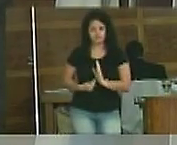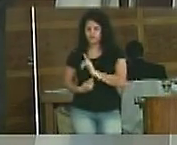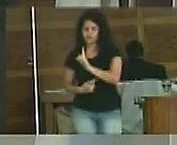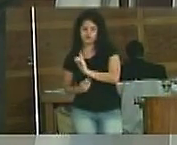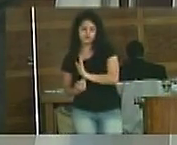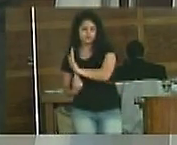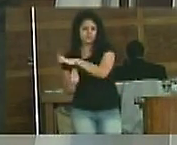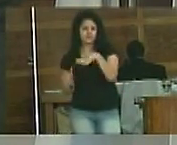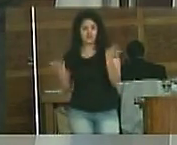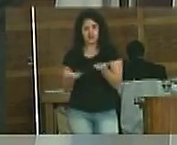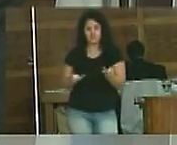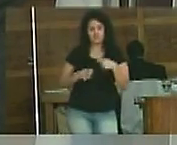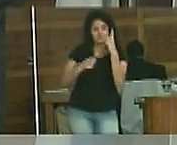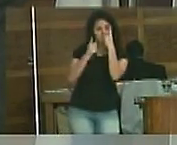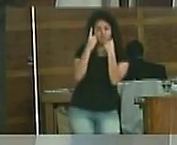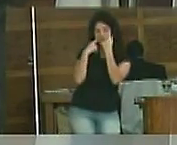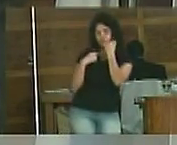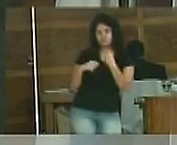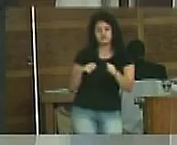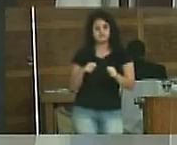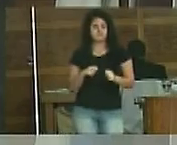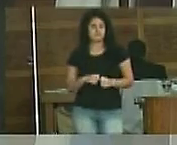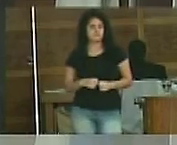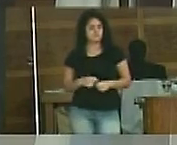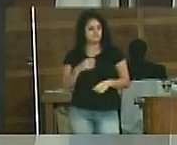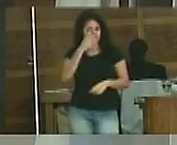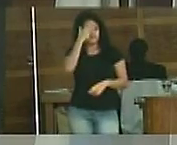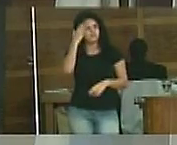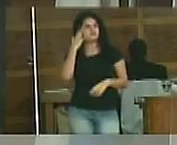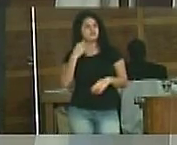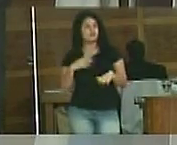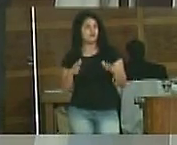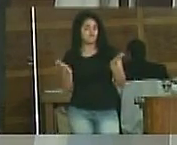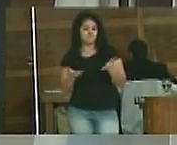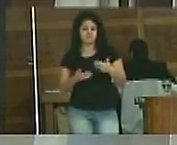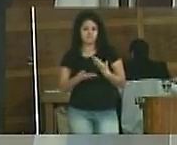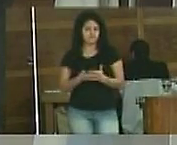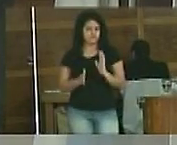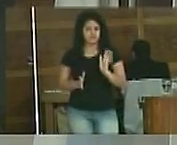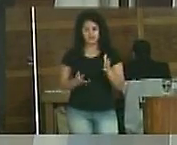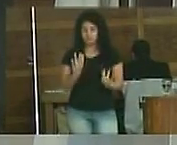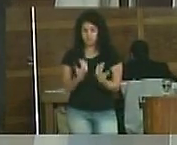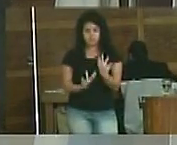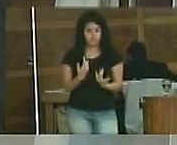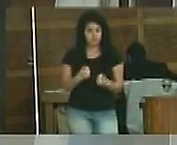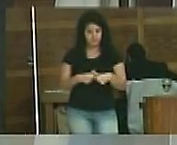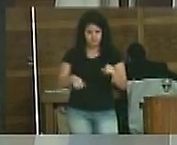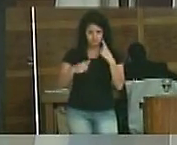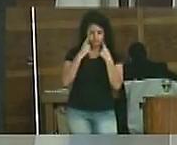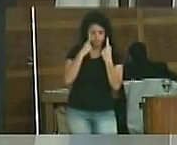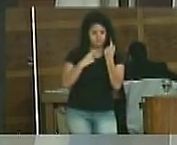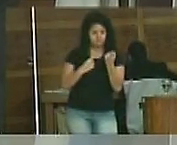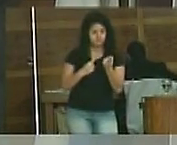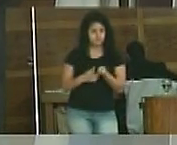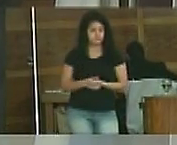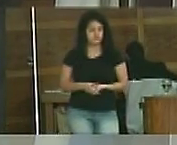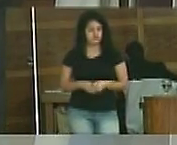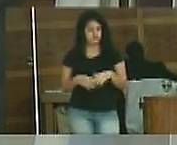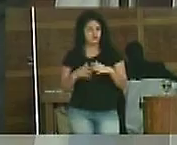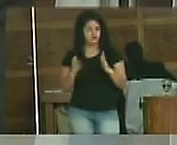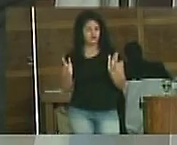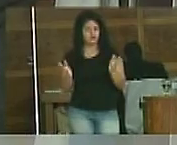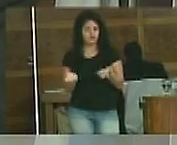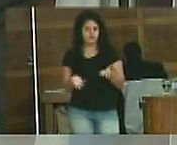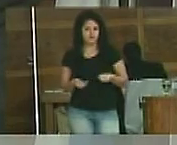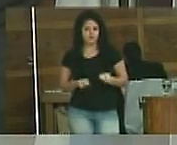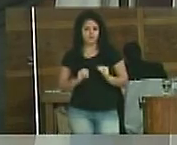agora aparece chorando, aparece fazendo drama. Porra, agora já era, já queimou a porra toda, vai ficar chorando? Não adianta, agora pega umas caveiras